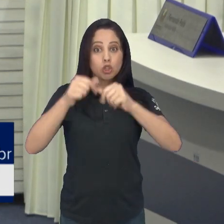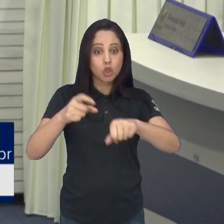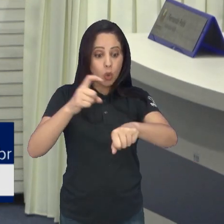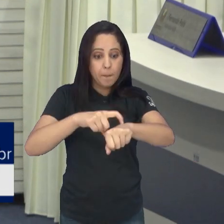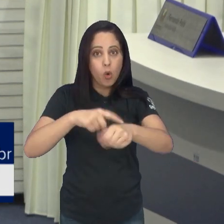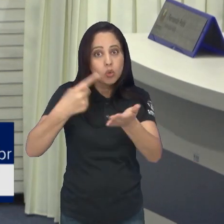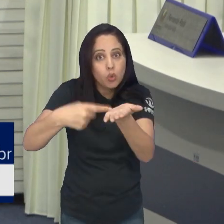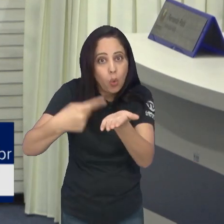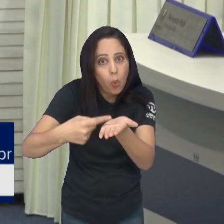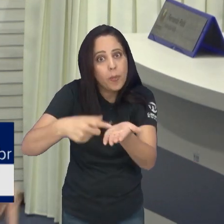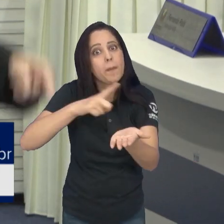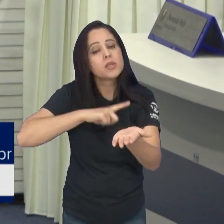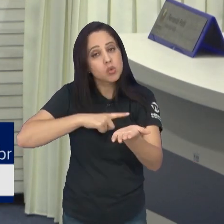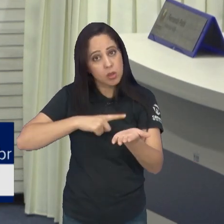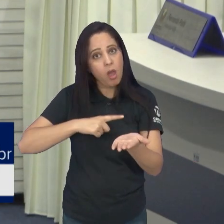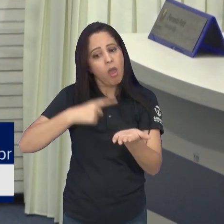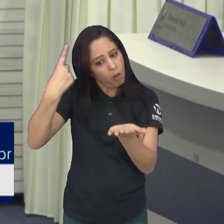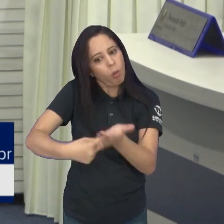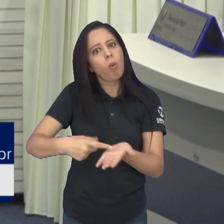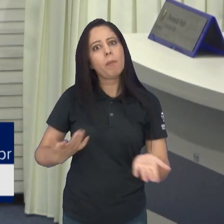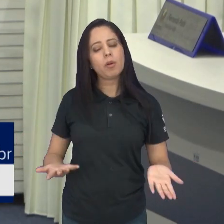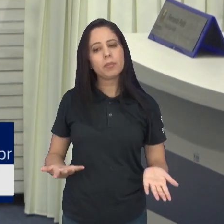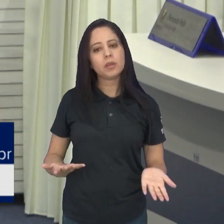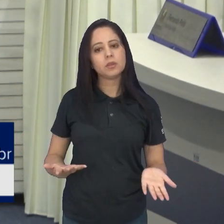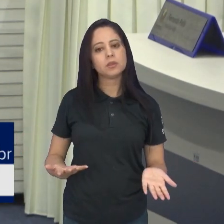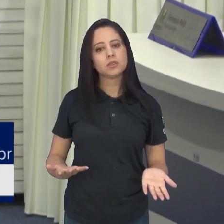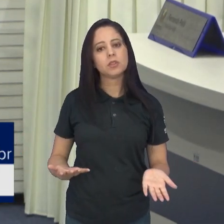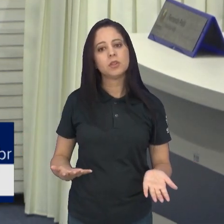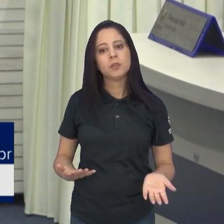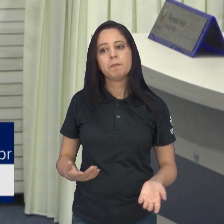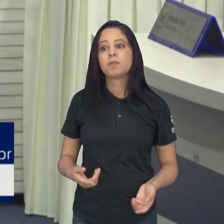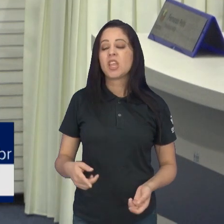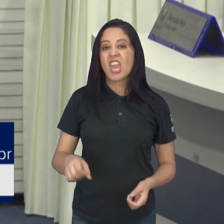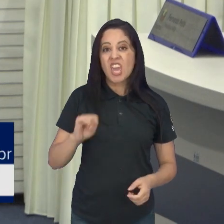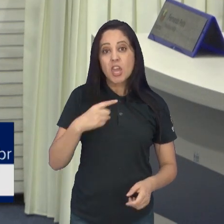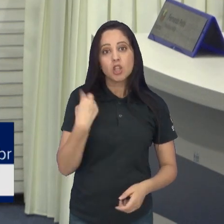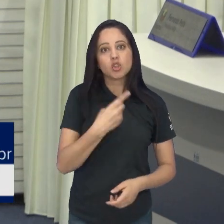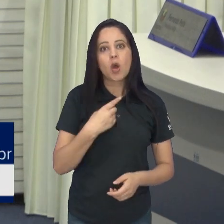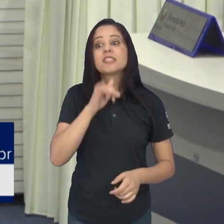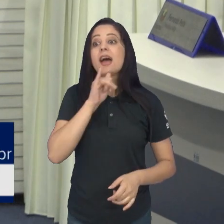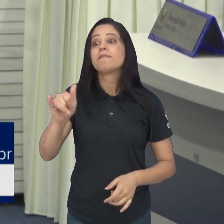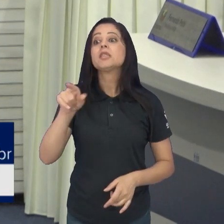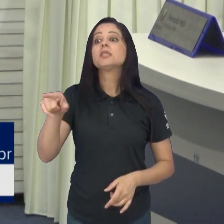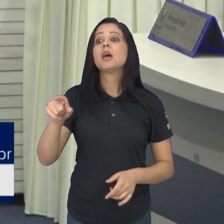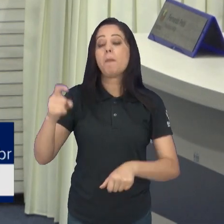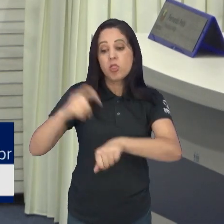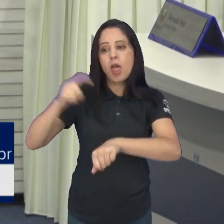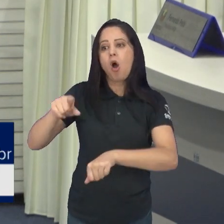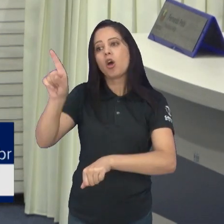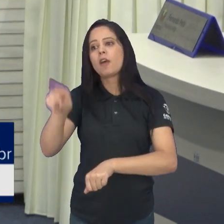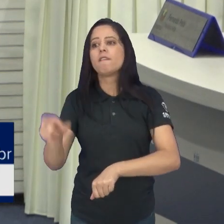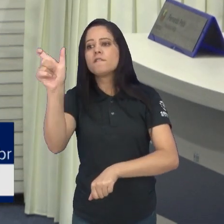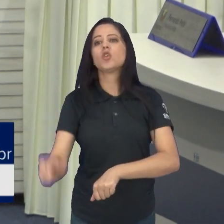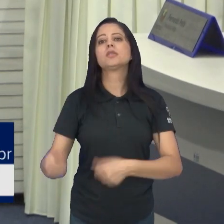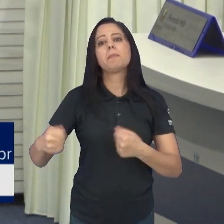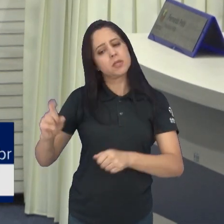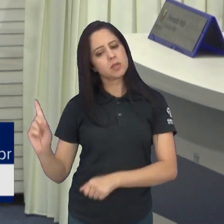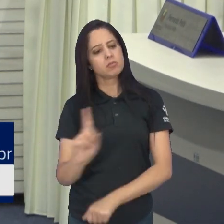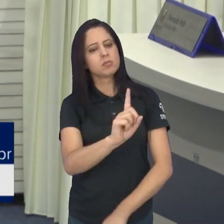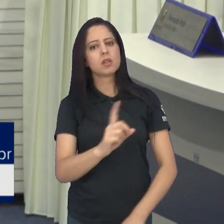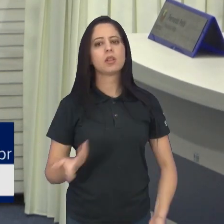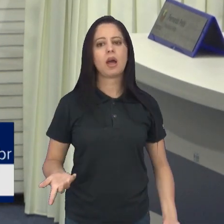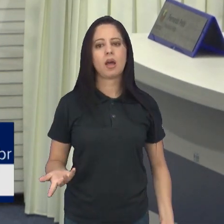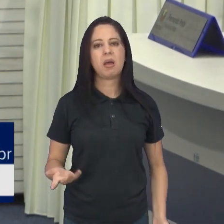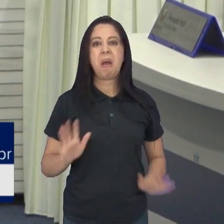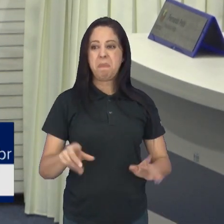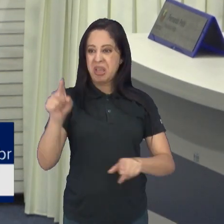tem seu compromisso, e na hora que nós fizemos a denúncia, você deveria ter ido lá à noite, como também foram os outros vereadores.